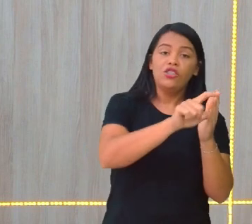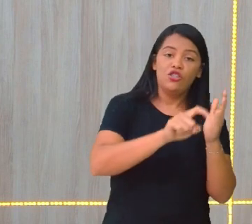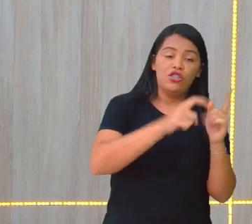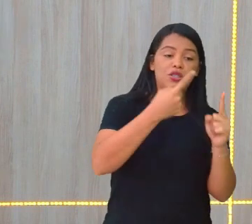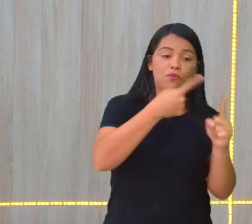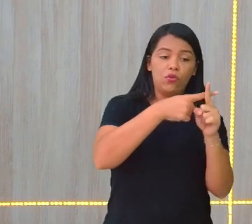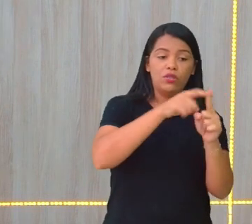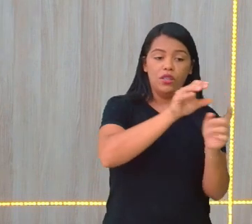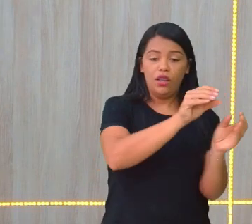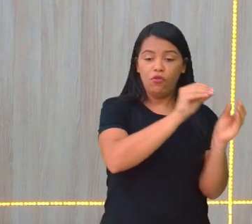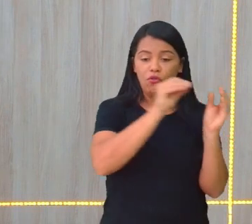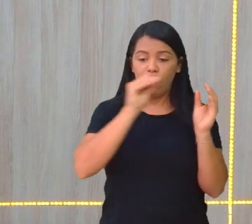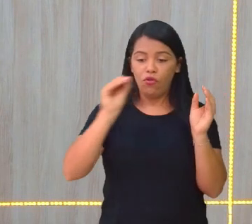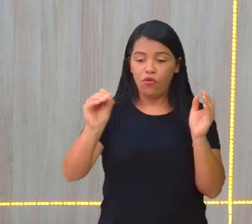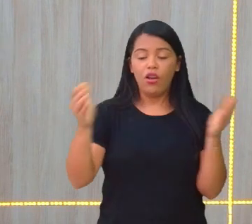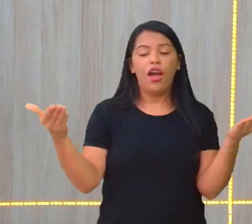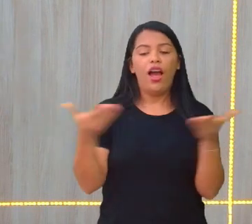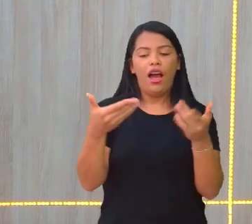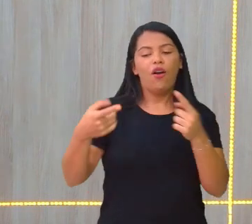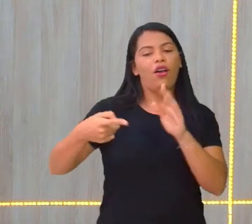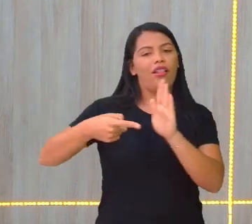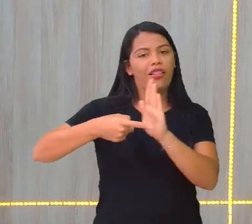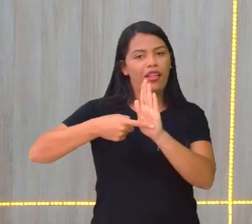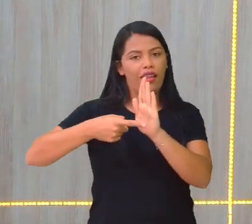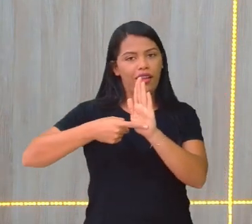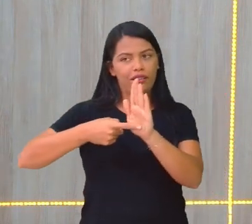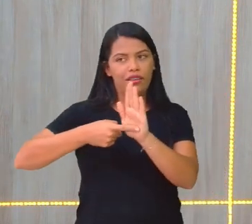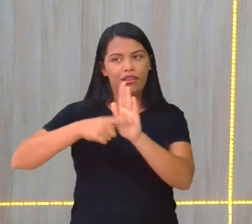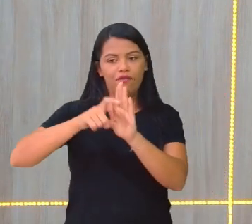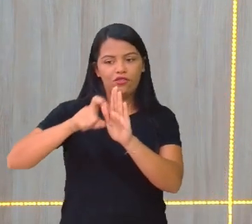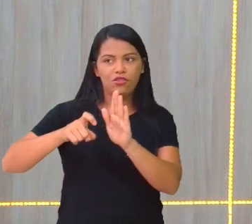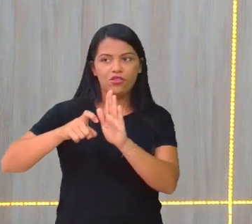x negativo, que é o inverso da